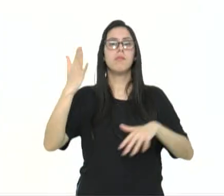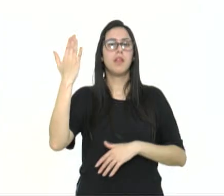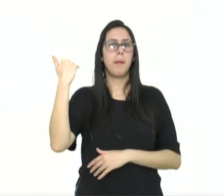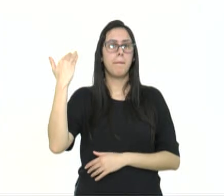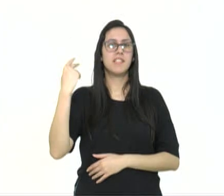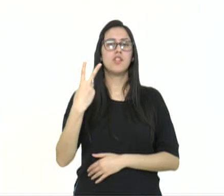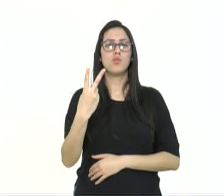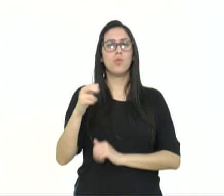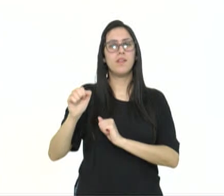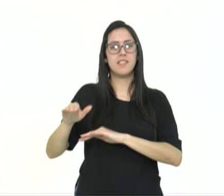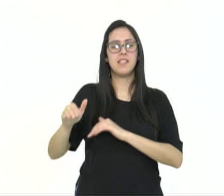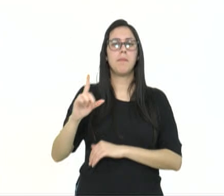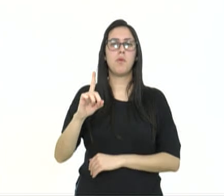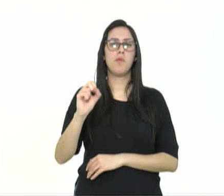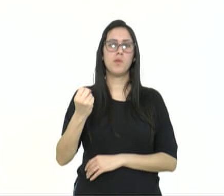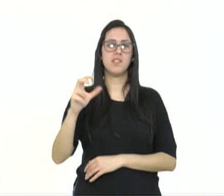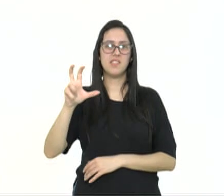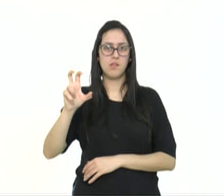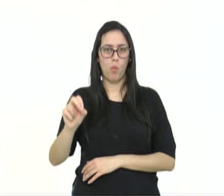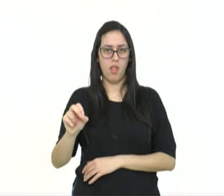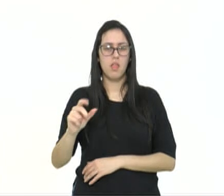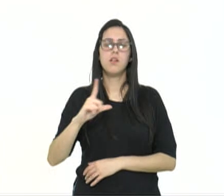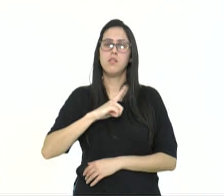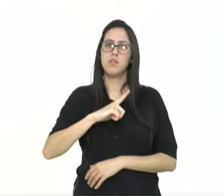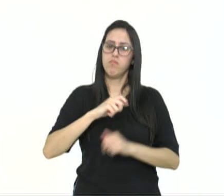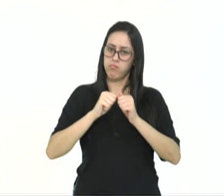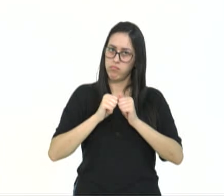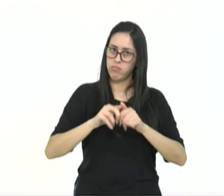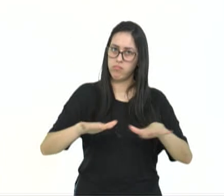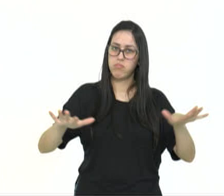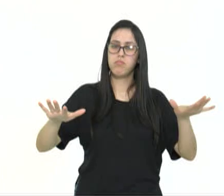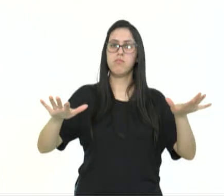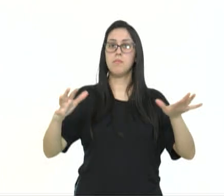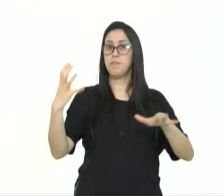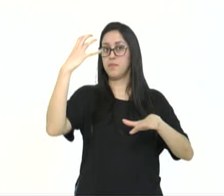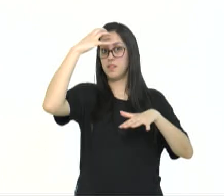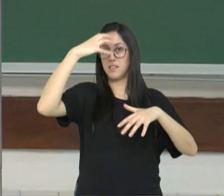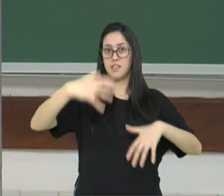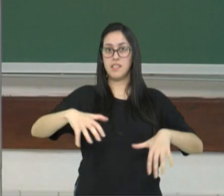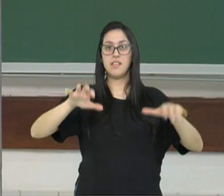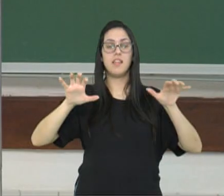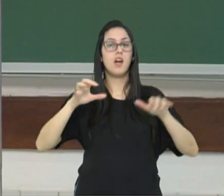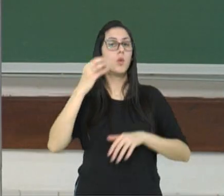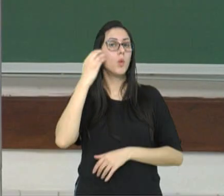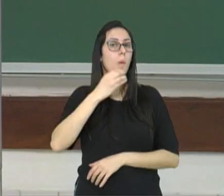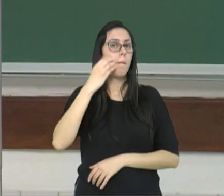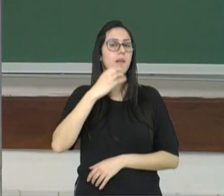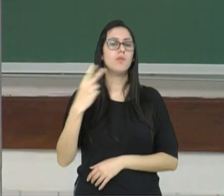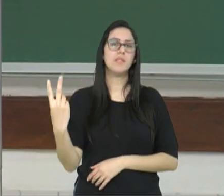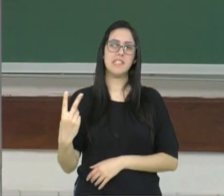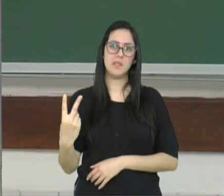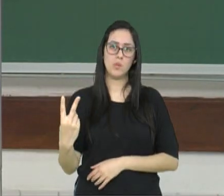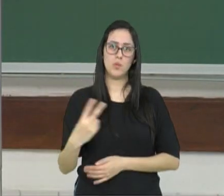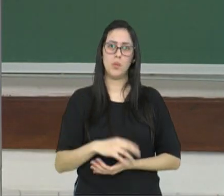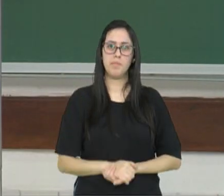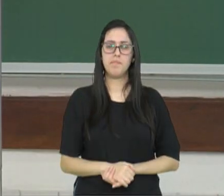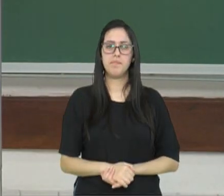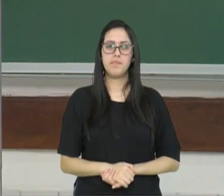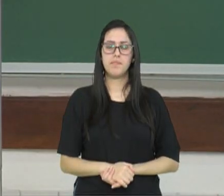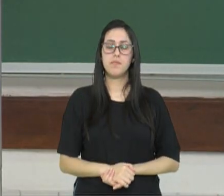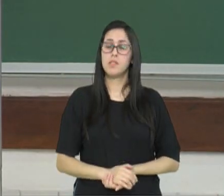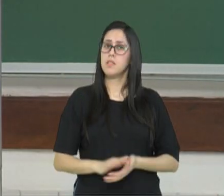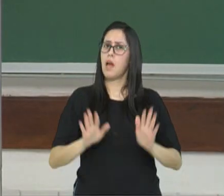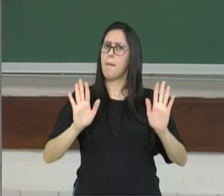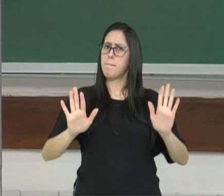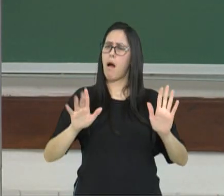de 1850. Então já no segundo reinado, já no reinado de Dom Pedro II. Certo? Mas ele teve uma